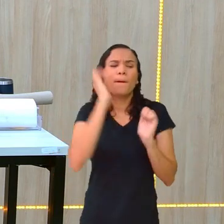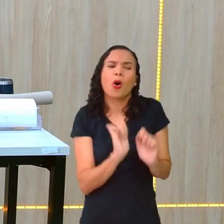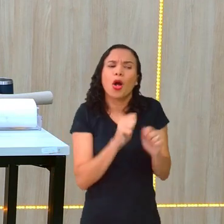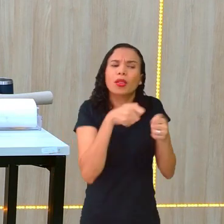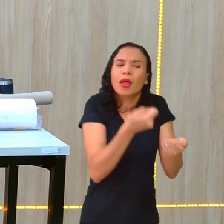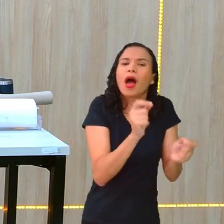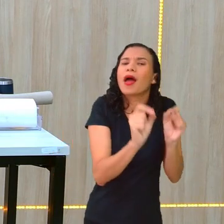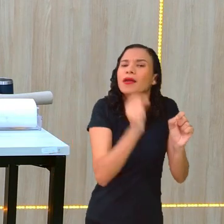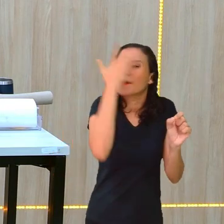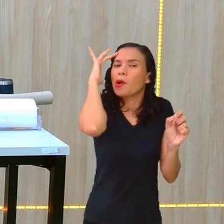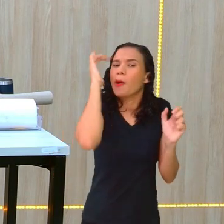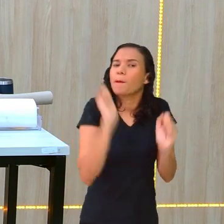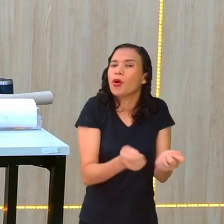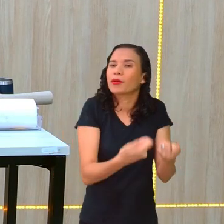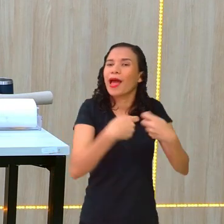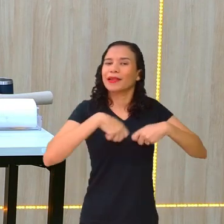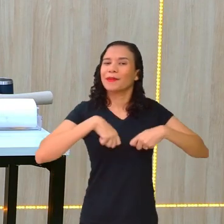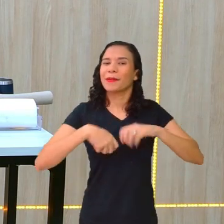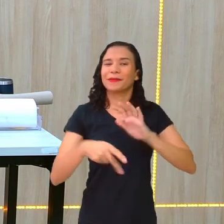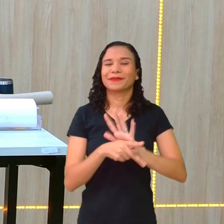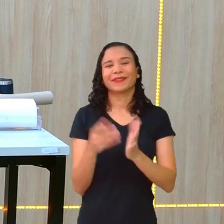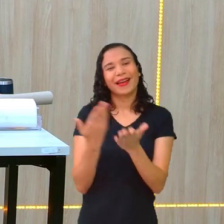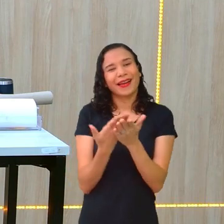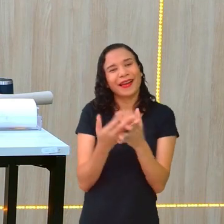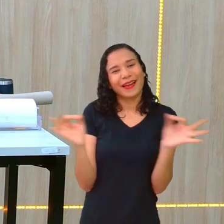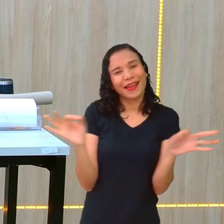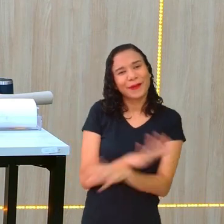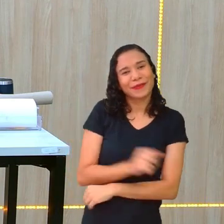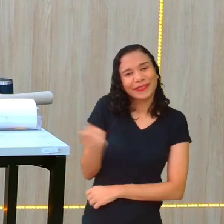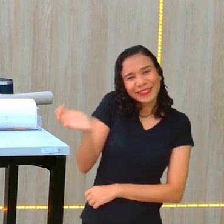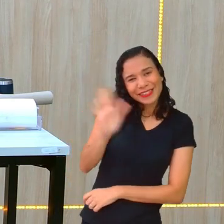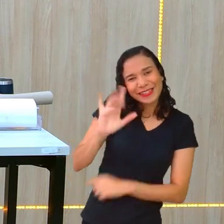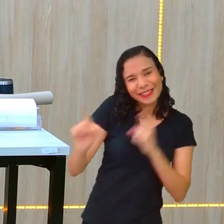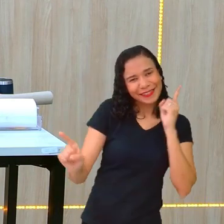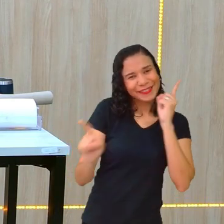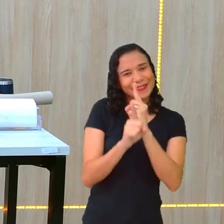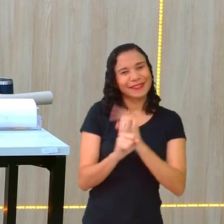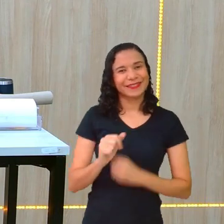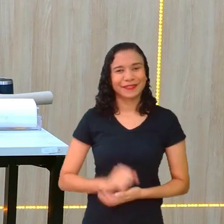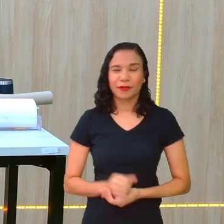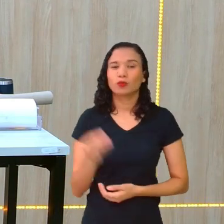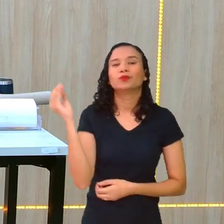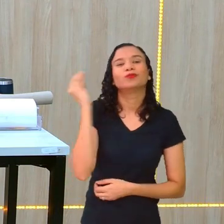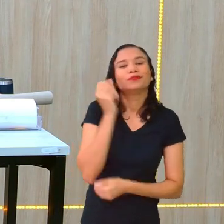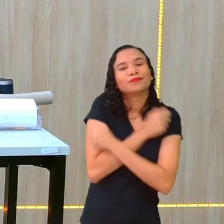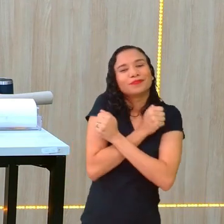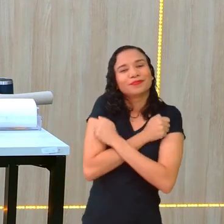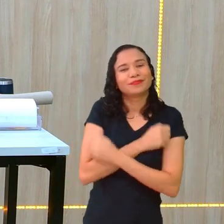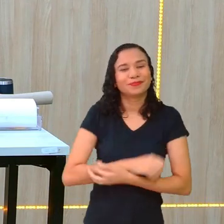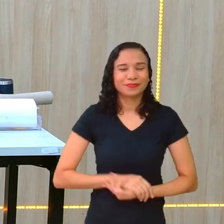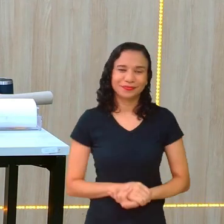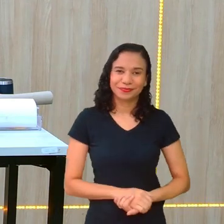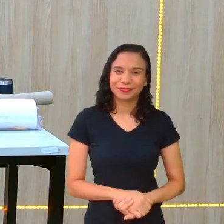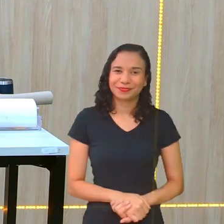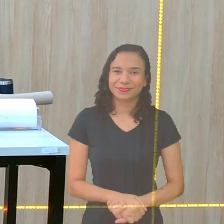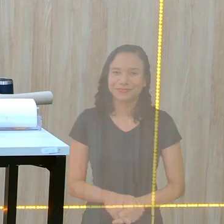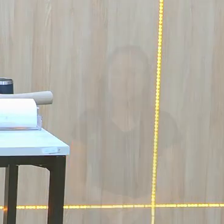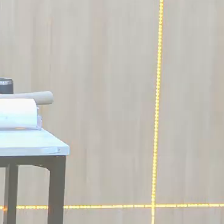de quem você pode receber. Nossa aula está chegando ao fim. Até a próxima aula, pessoal. Um grande abraço.